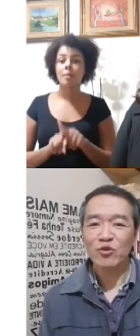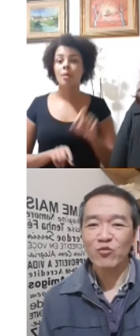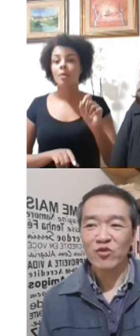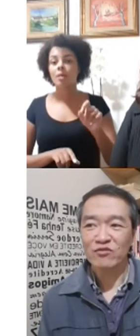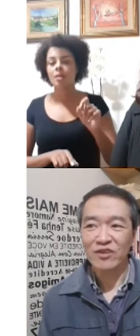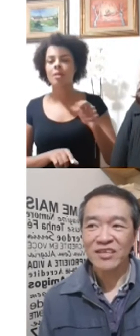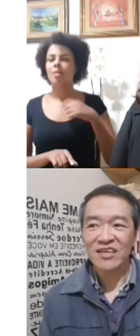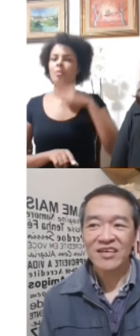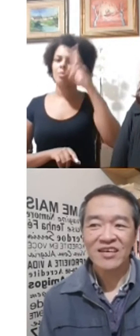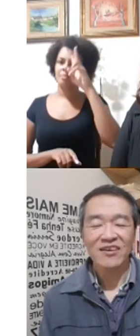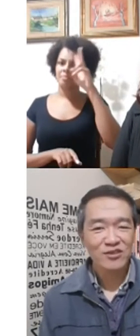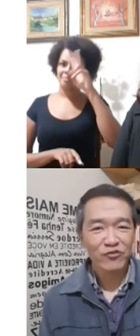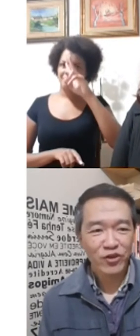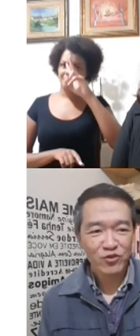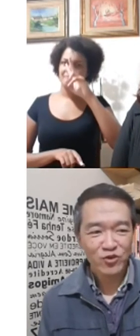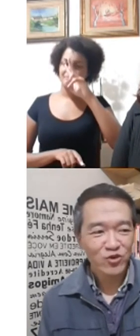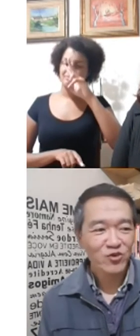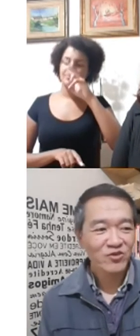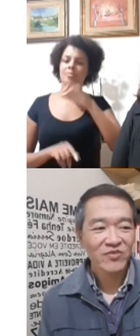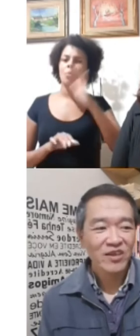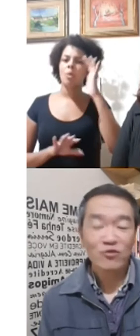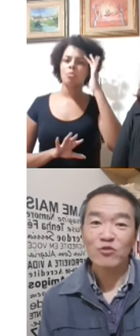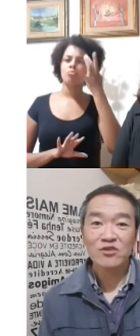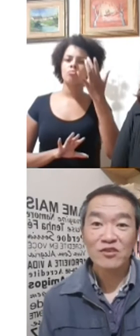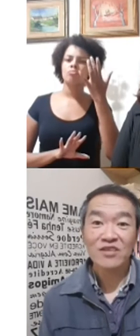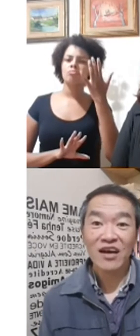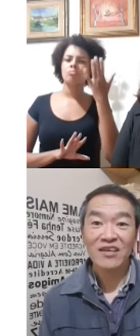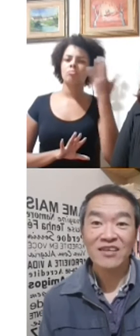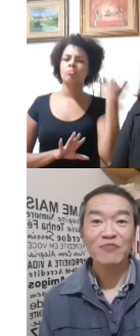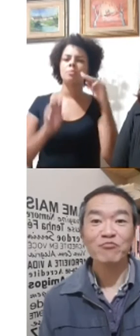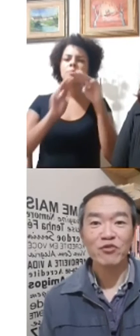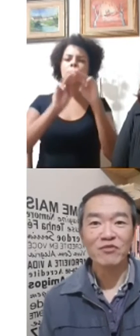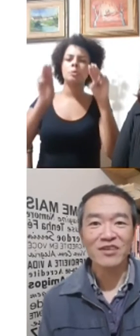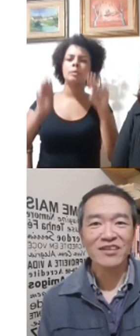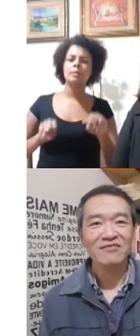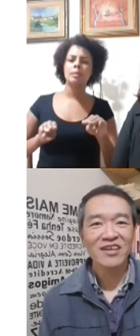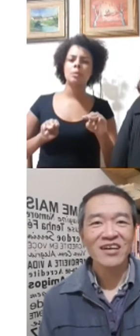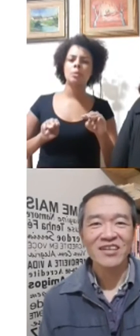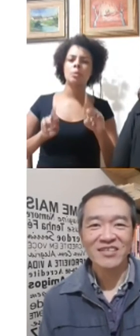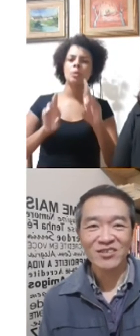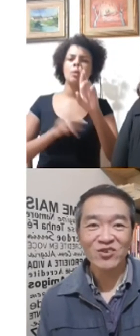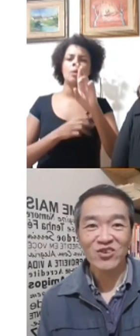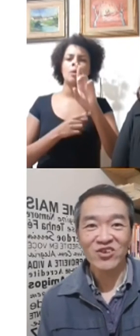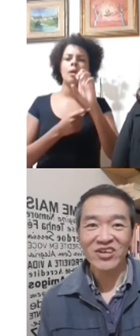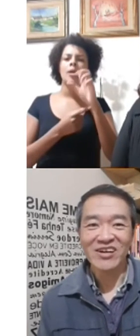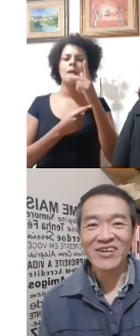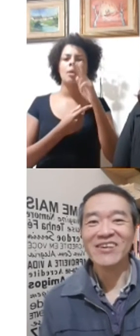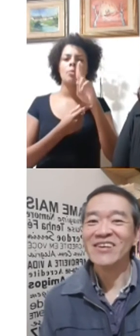Eu me lembro muito aí, eu acho que foi no Museu da República, né?